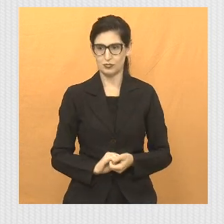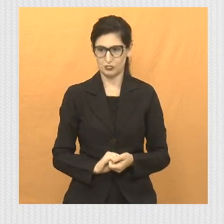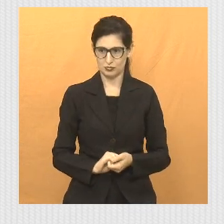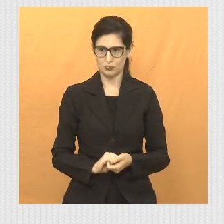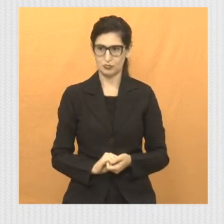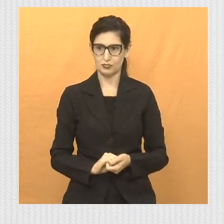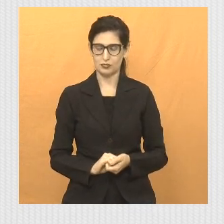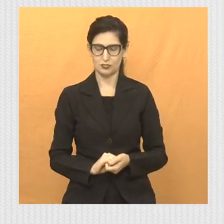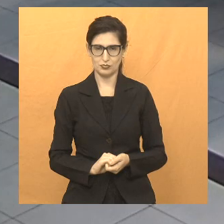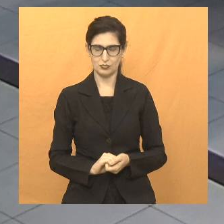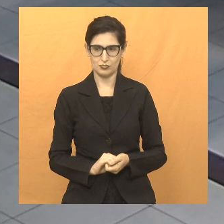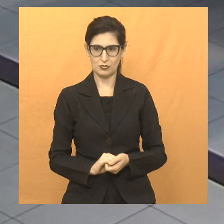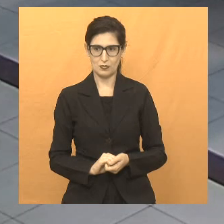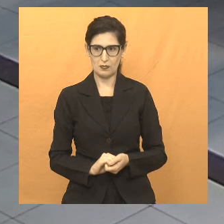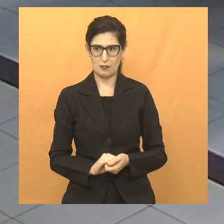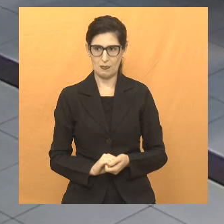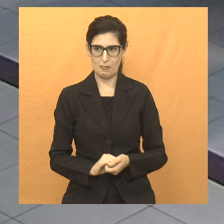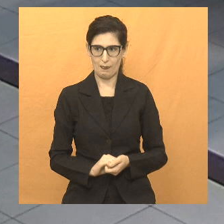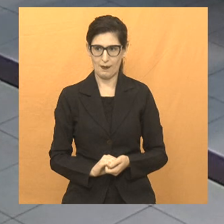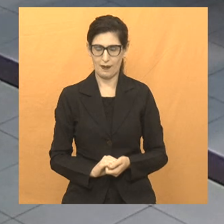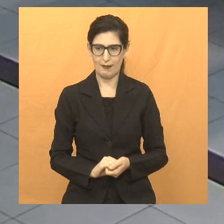Pode passar.